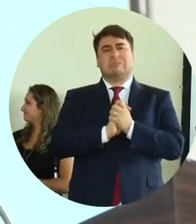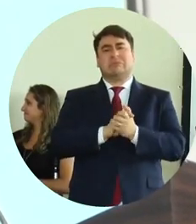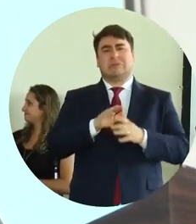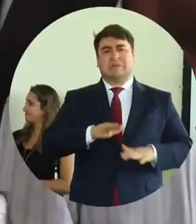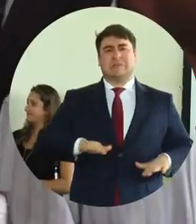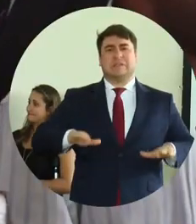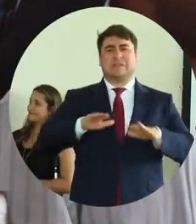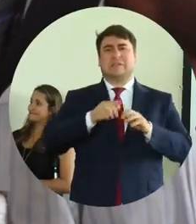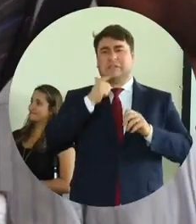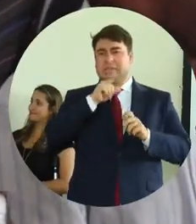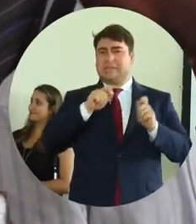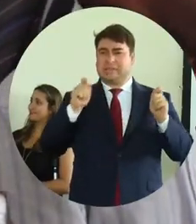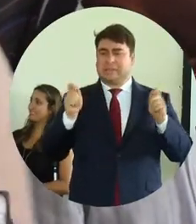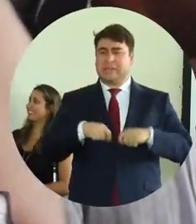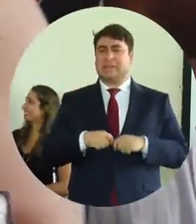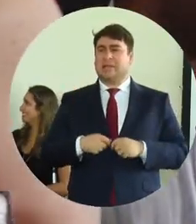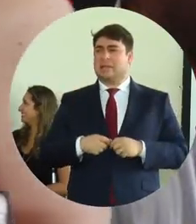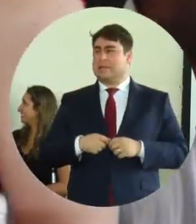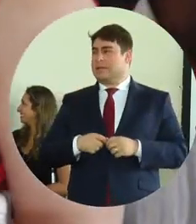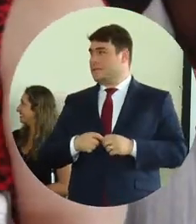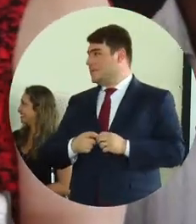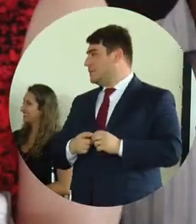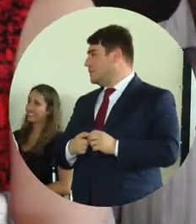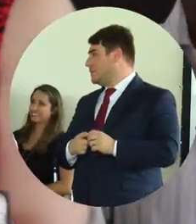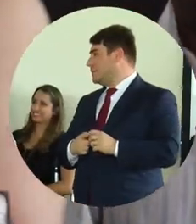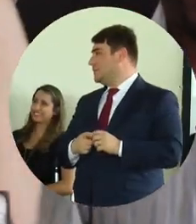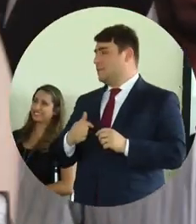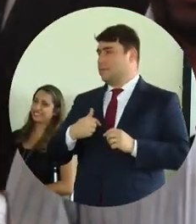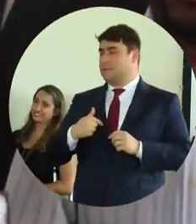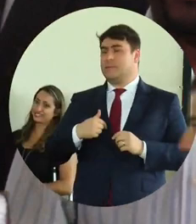muito emocionante. Essa